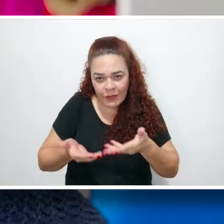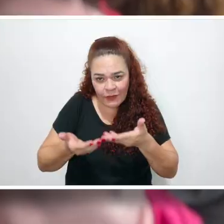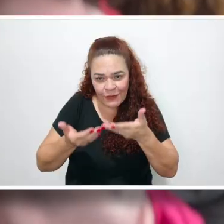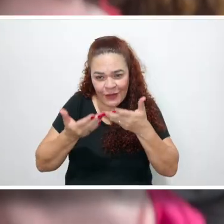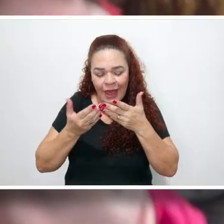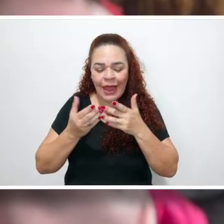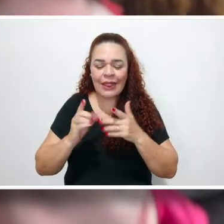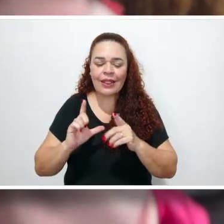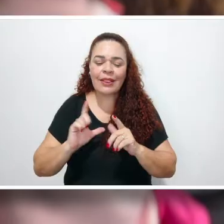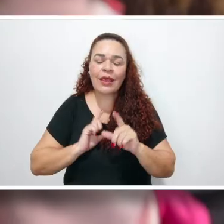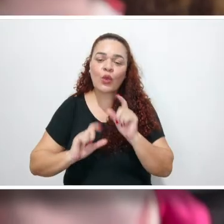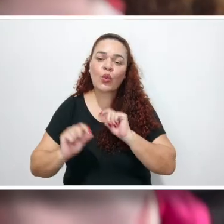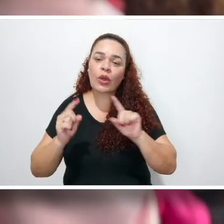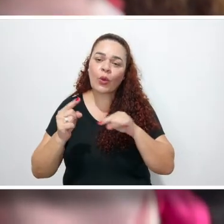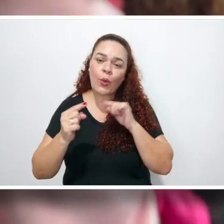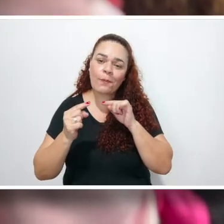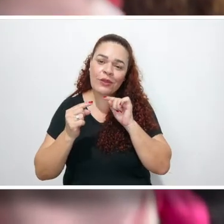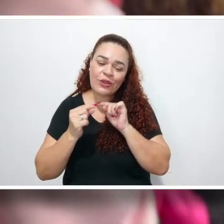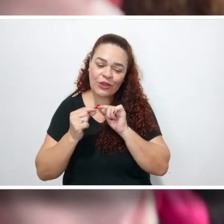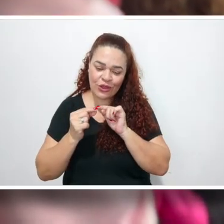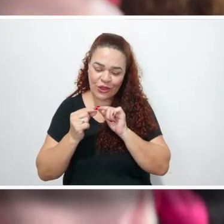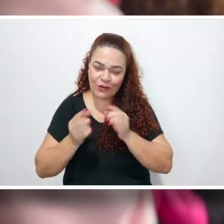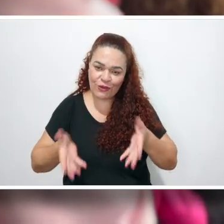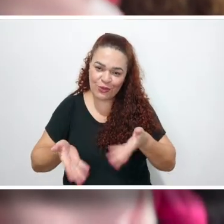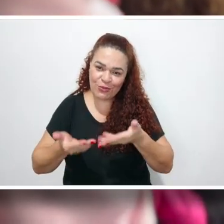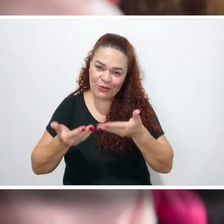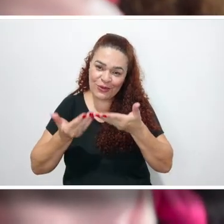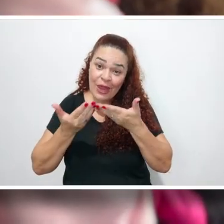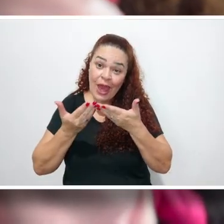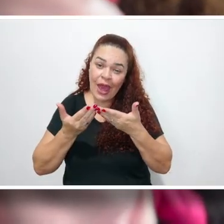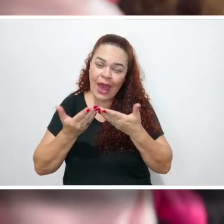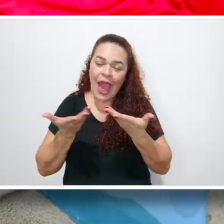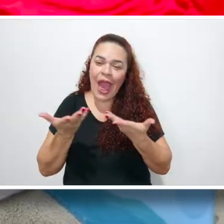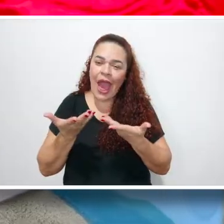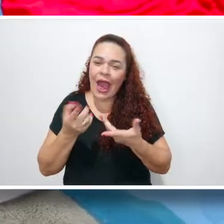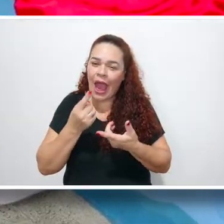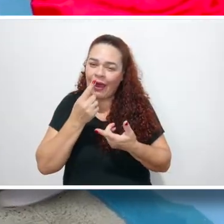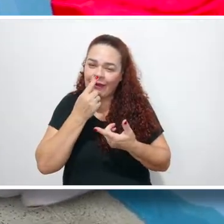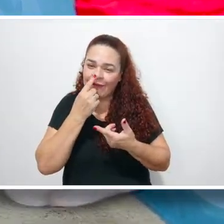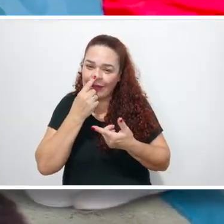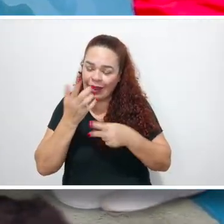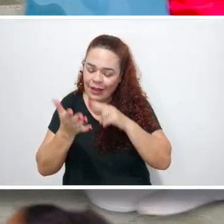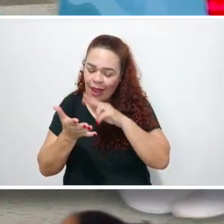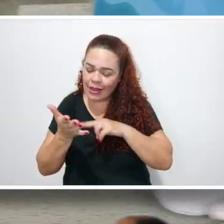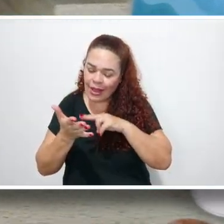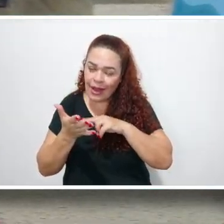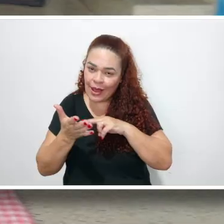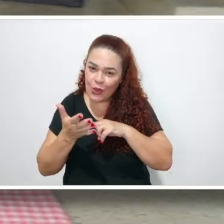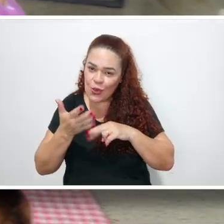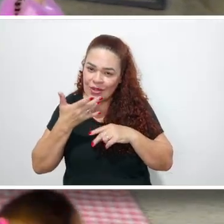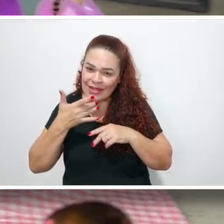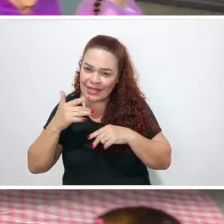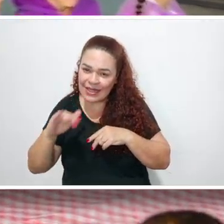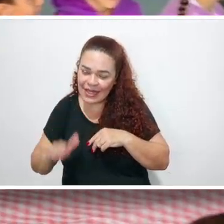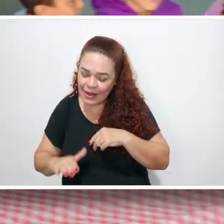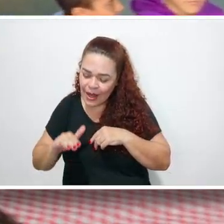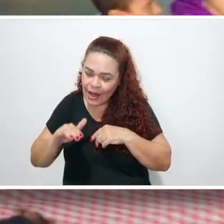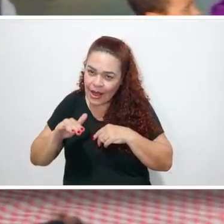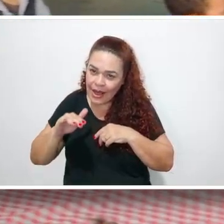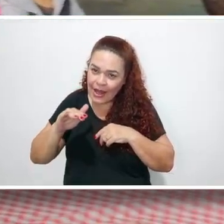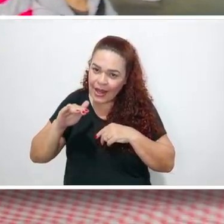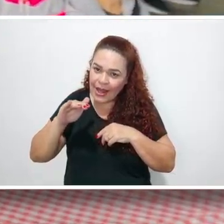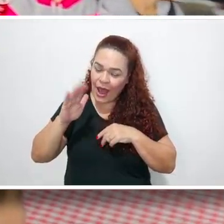formar leitores, né? Ele tem o objetivo de promover o hábito pela leitura nas crianças desde